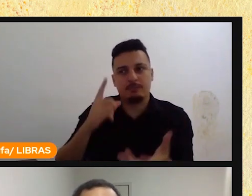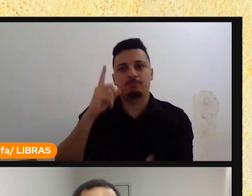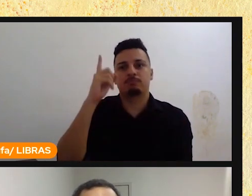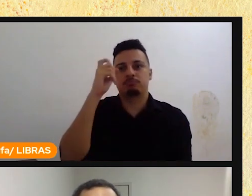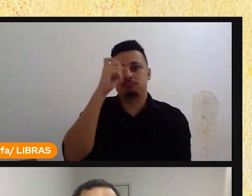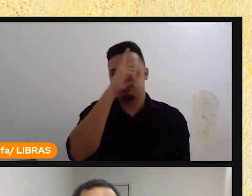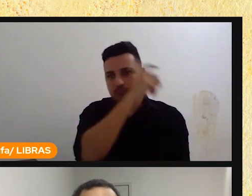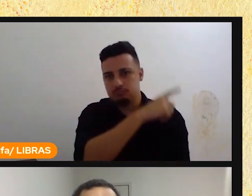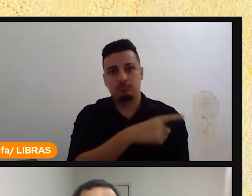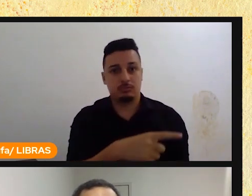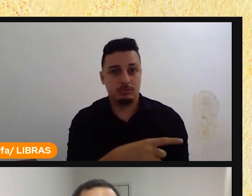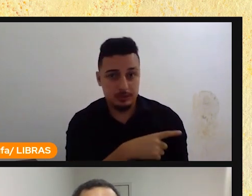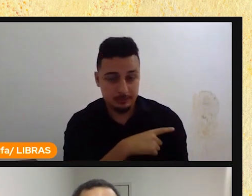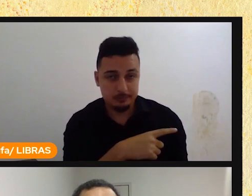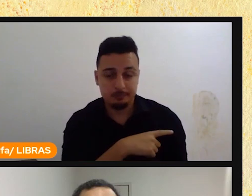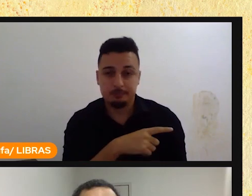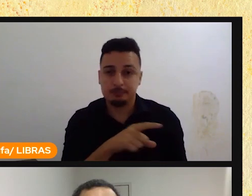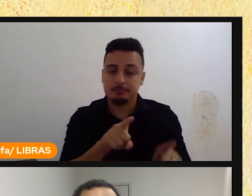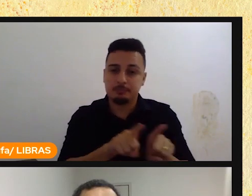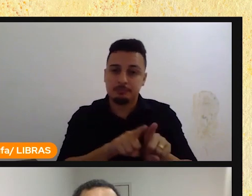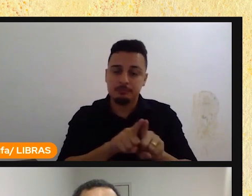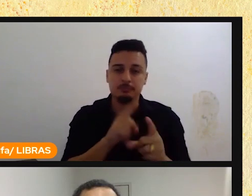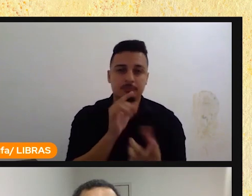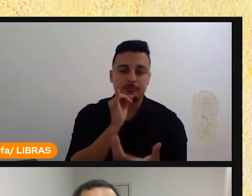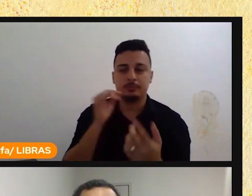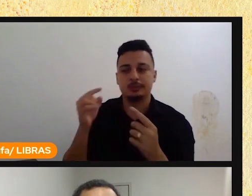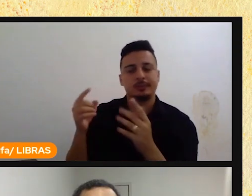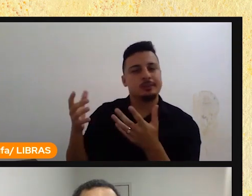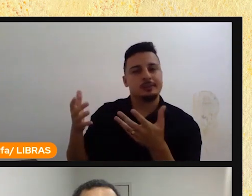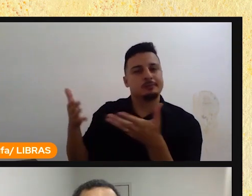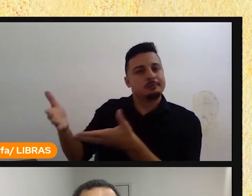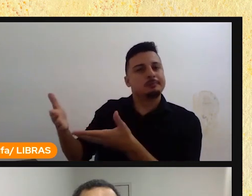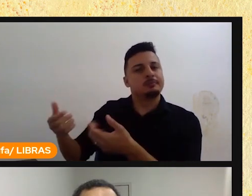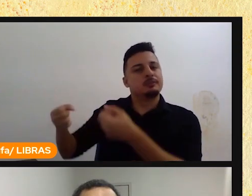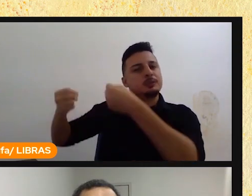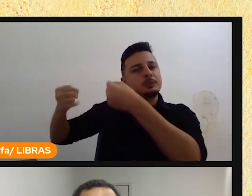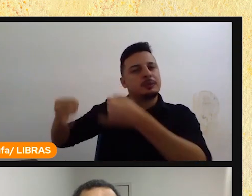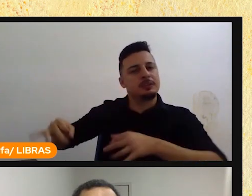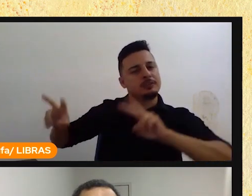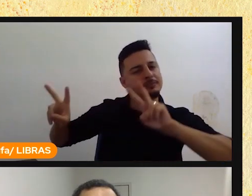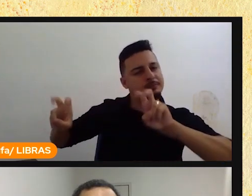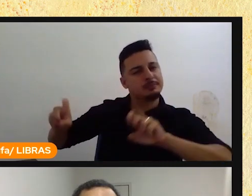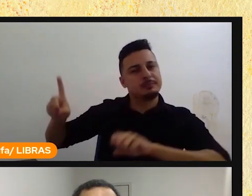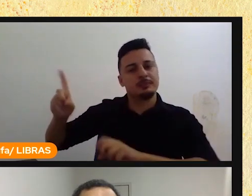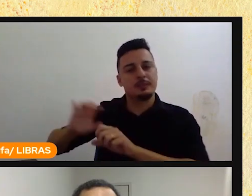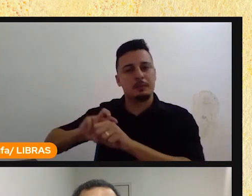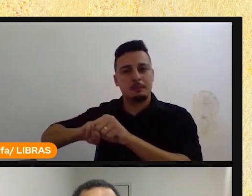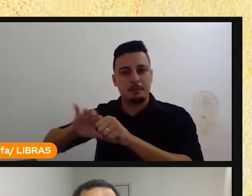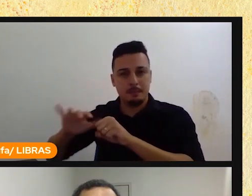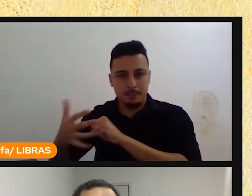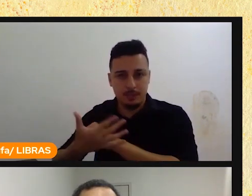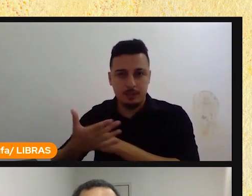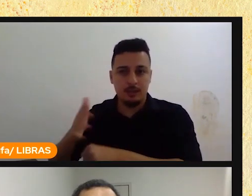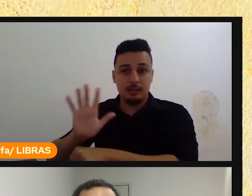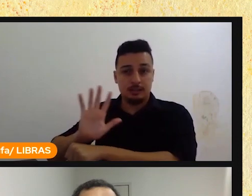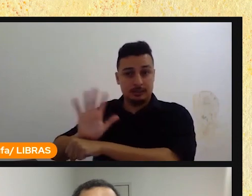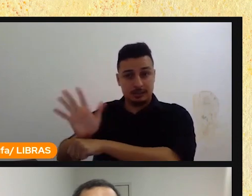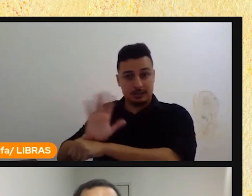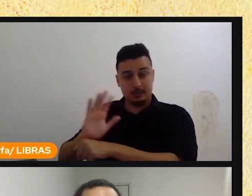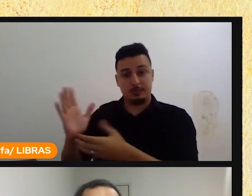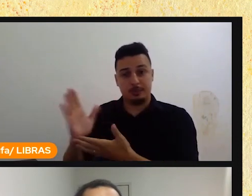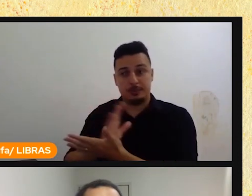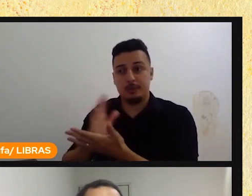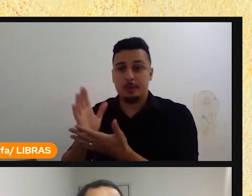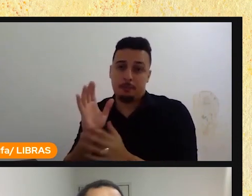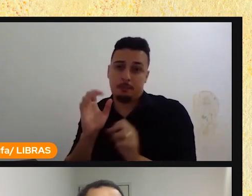em relação à pandemia, o cinema de animação oferece algumas facilidades, né? Porque grande parte do processo